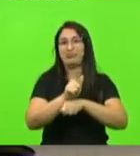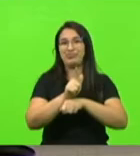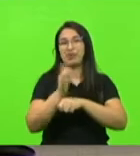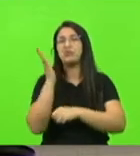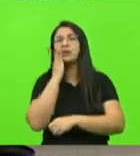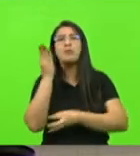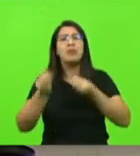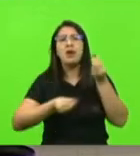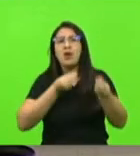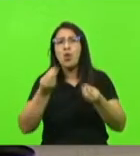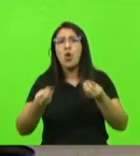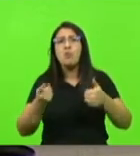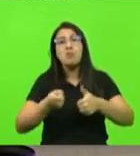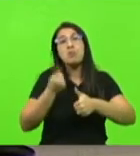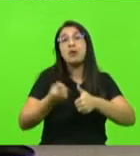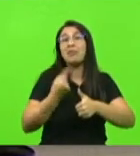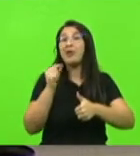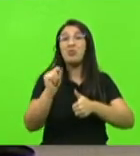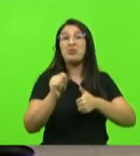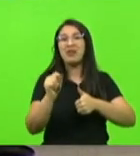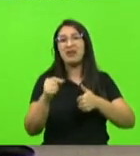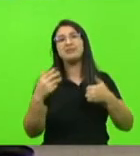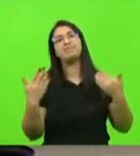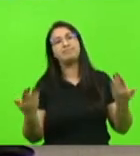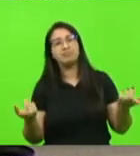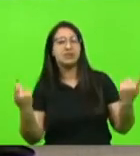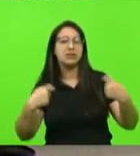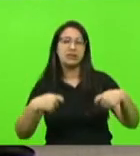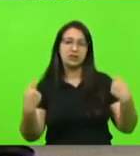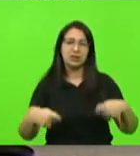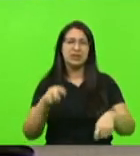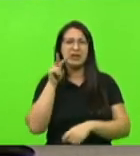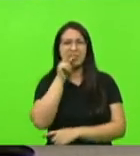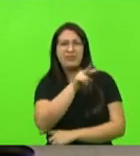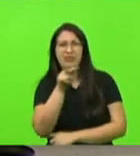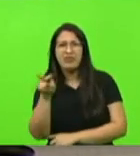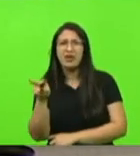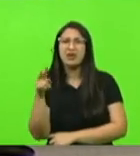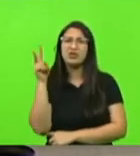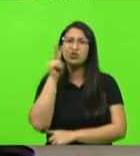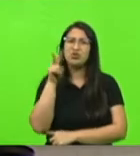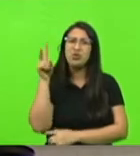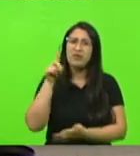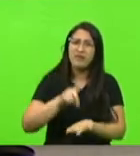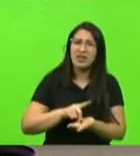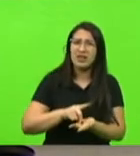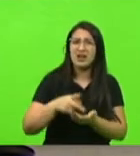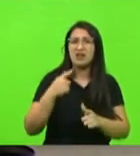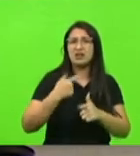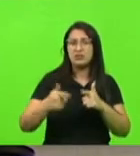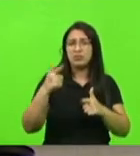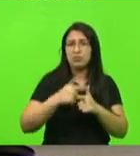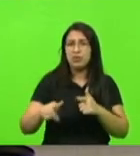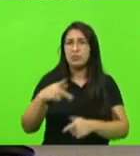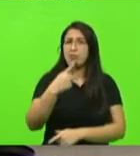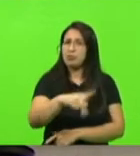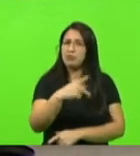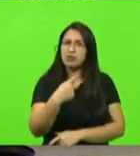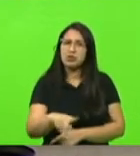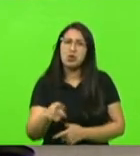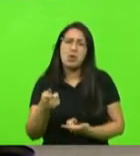é a prioridade na educação. Então, quando nós vemos esses relatos reais de professores,